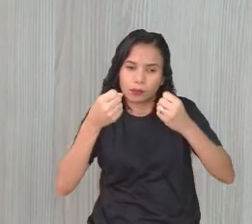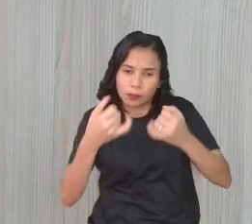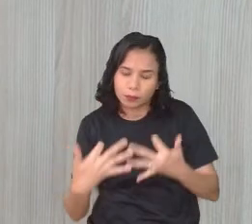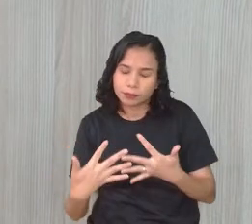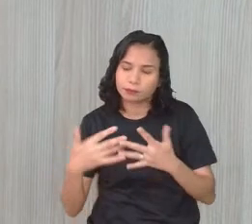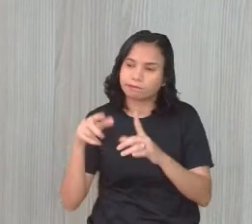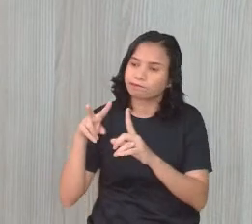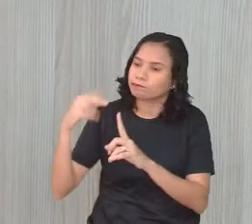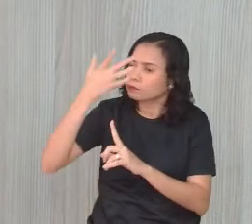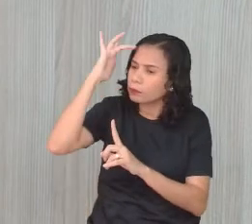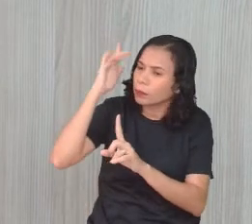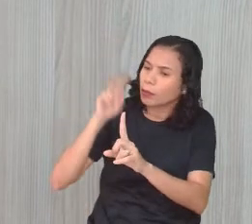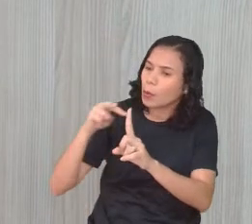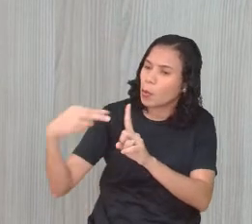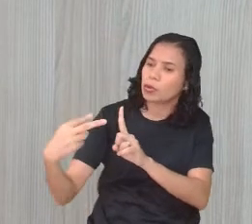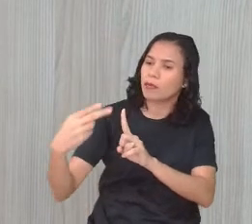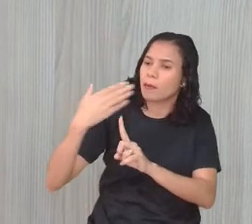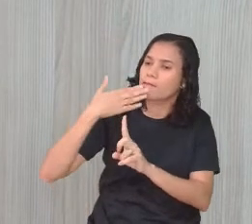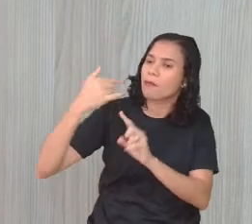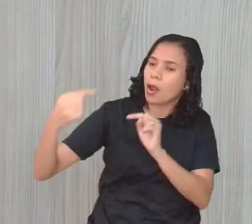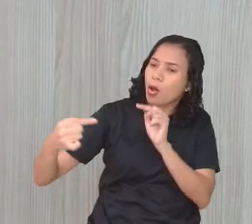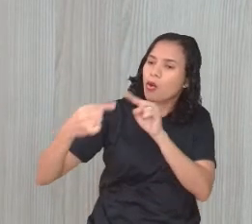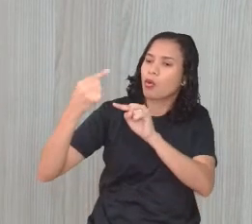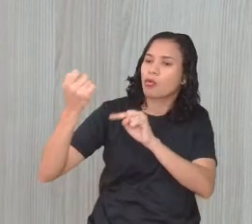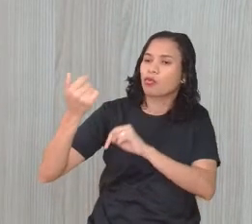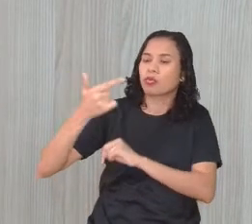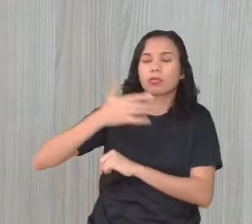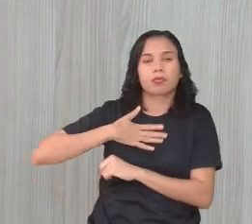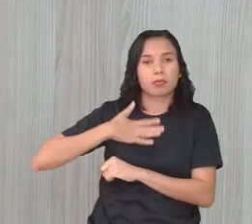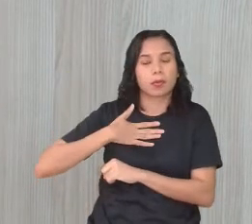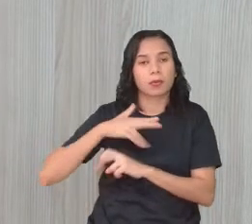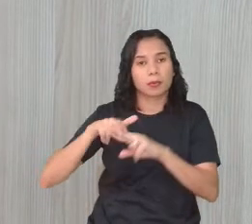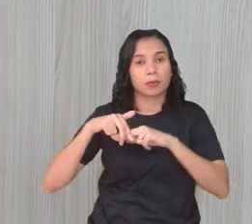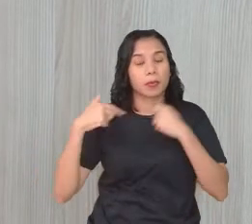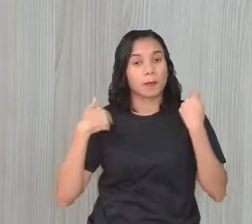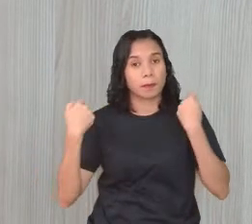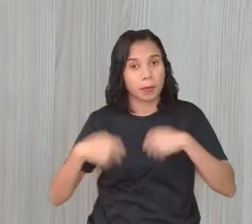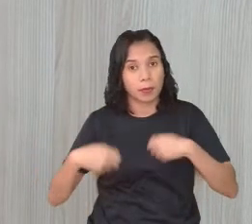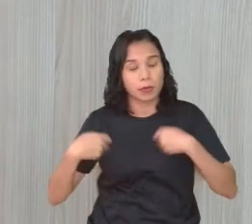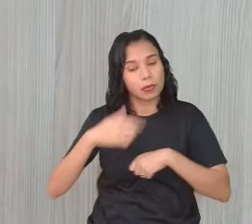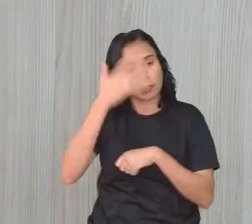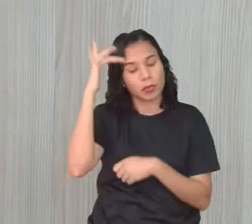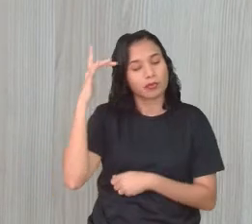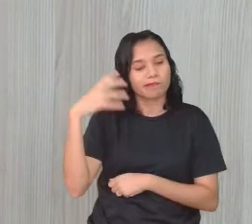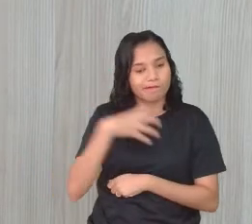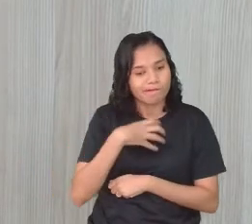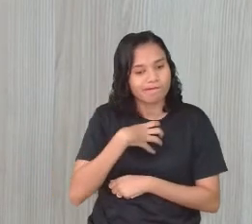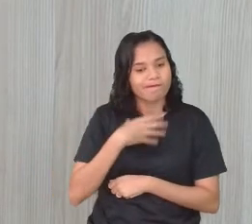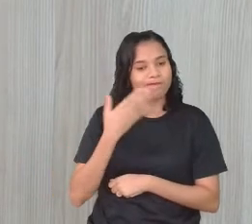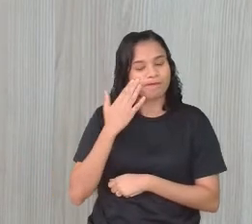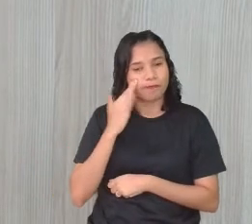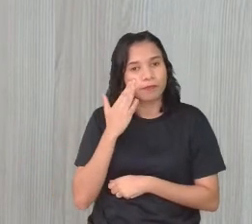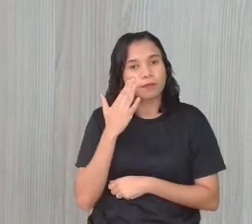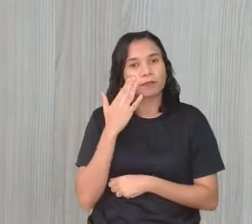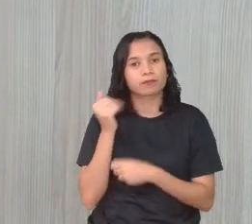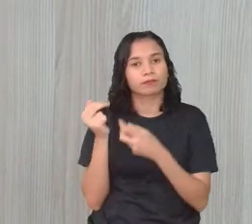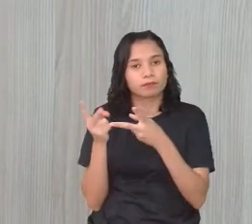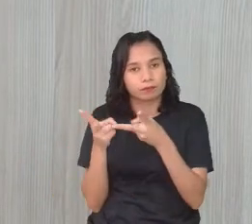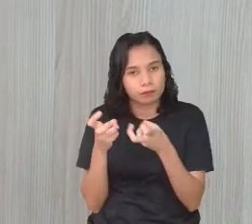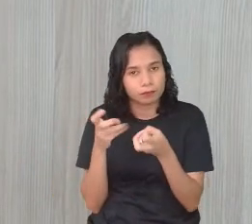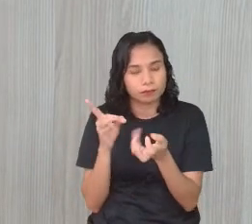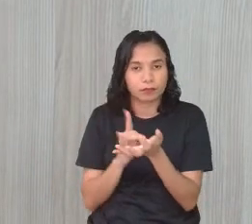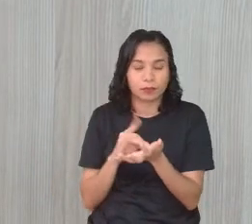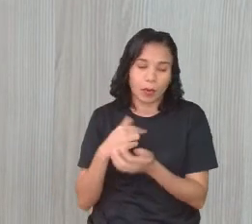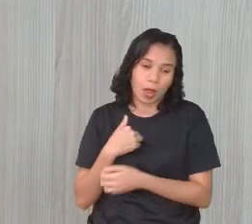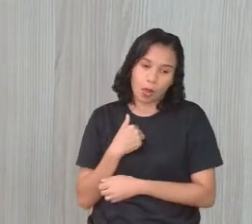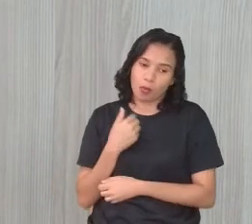outra pessoa faça muito mais sentido, seja muito mais coerente do que a minha. Verdade. E aí eu vou precisar ser humilde, né? Para reconhecer que eu não